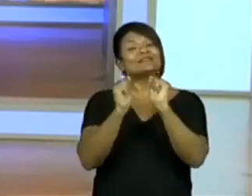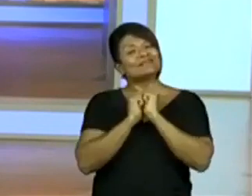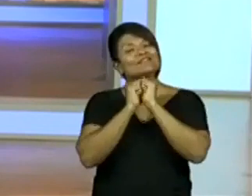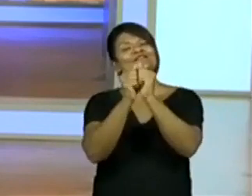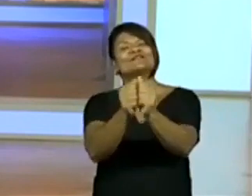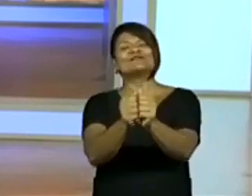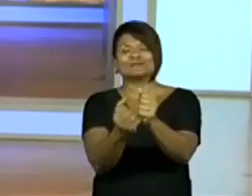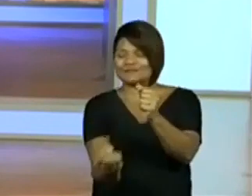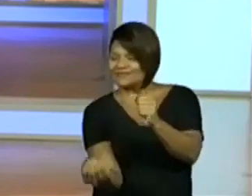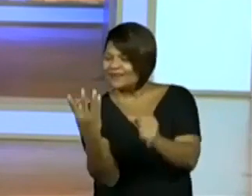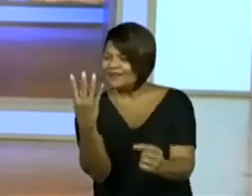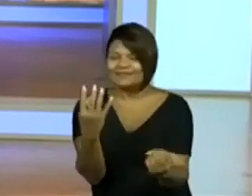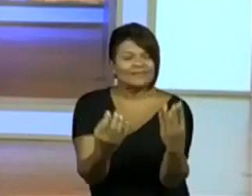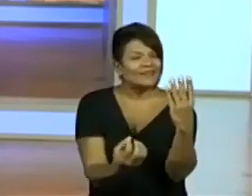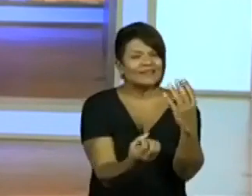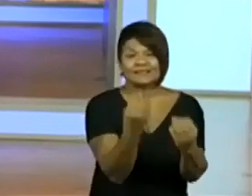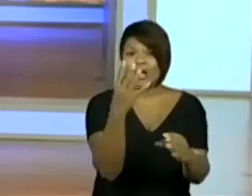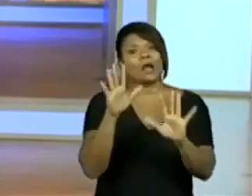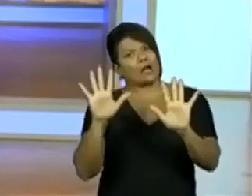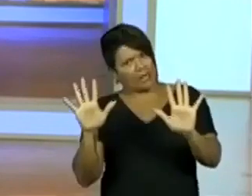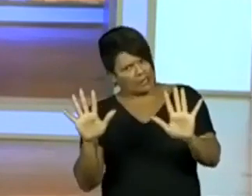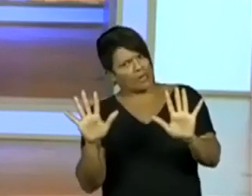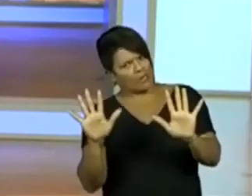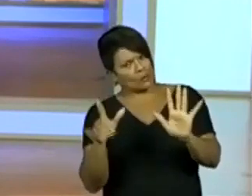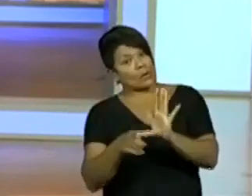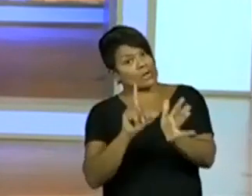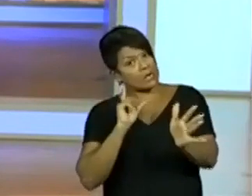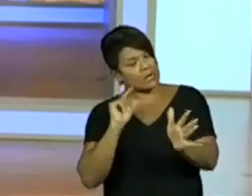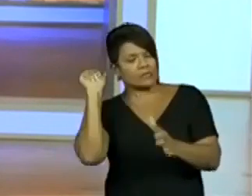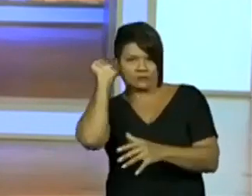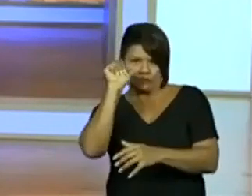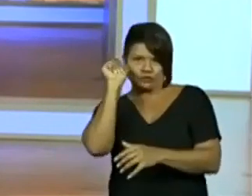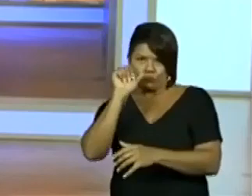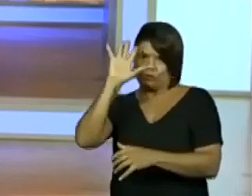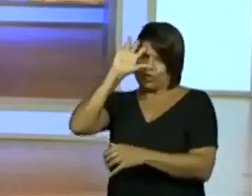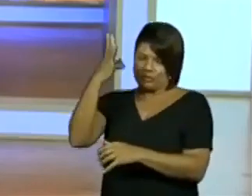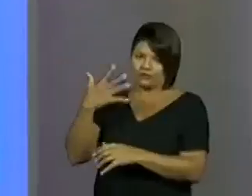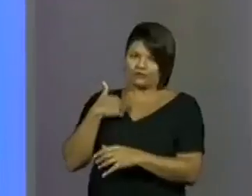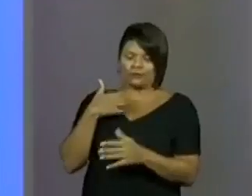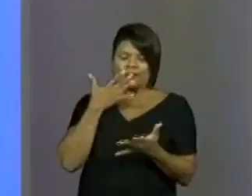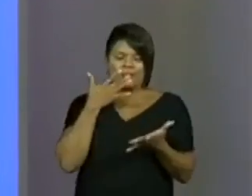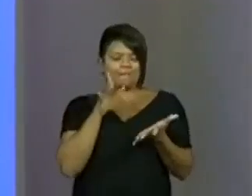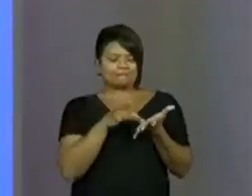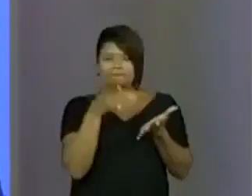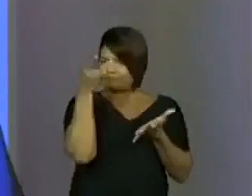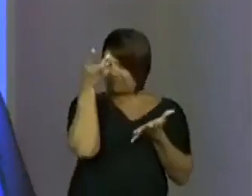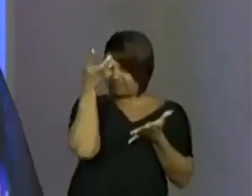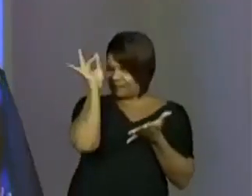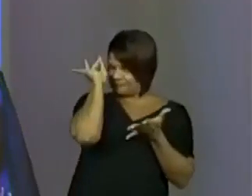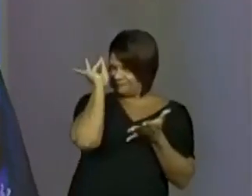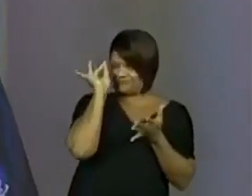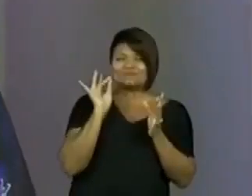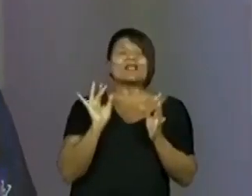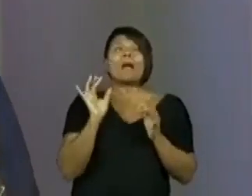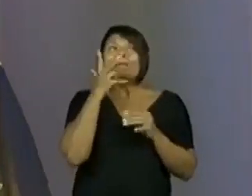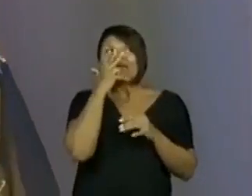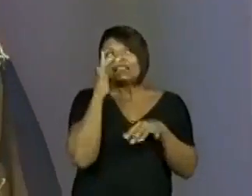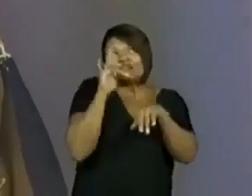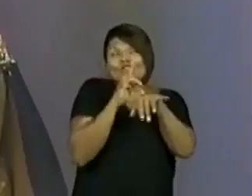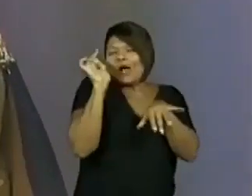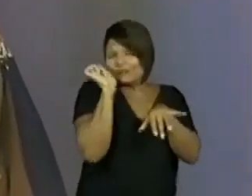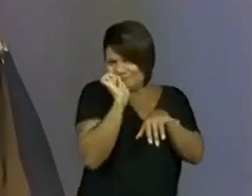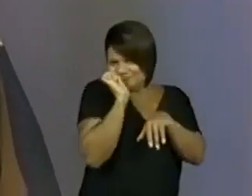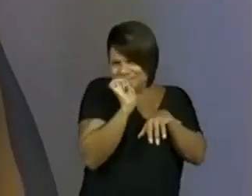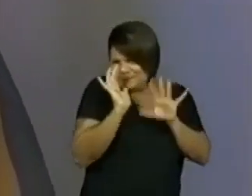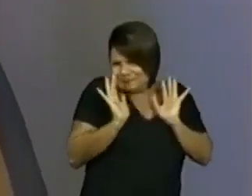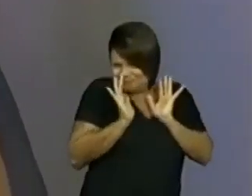juntos. Claro, antes a mulher resolveu dar aquele toque feminino às coisas já criadas pelo